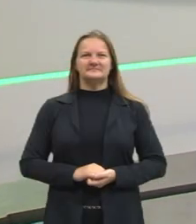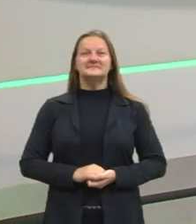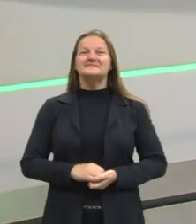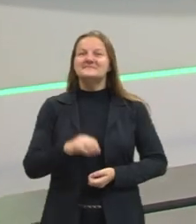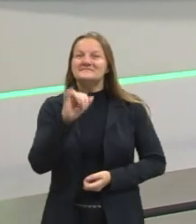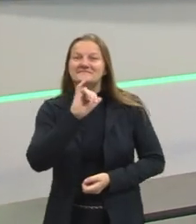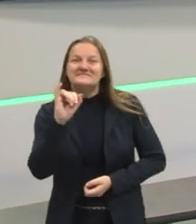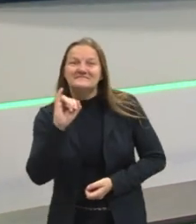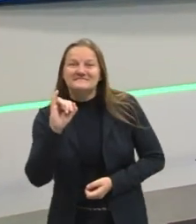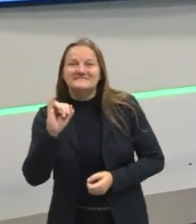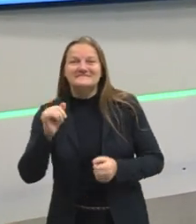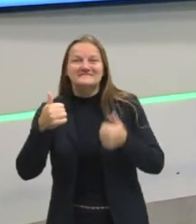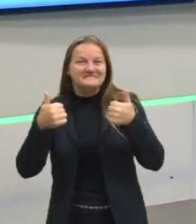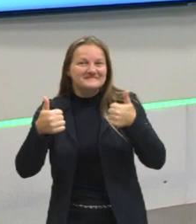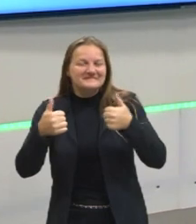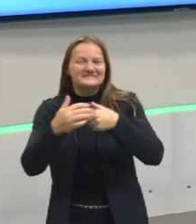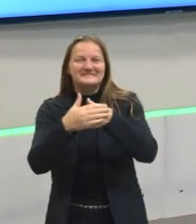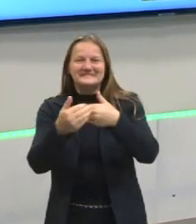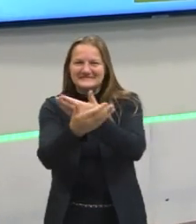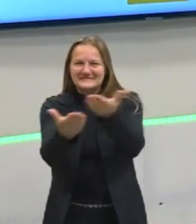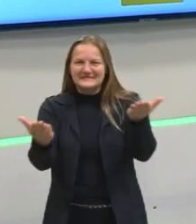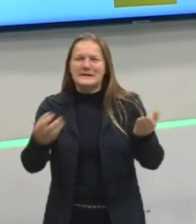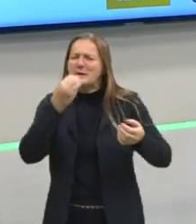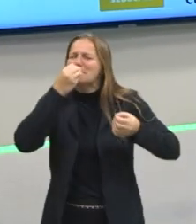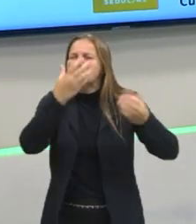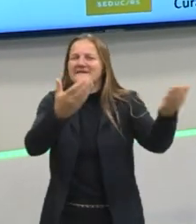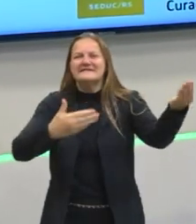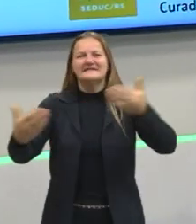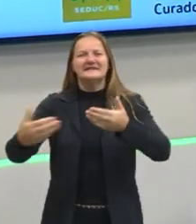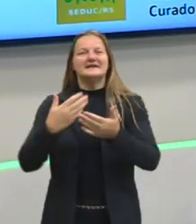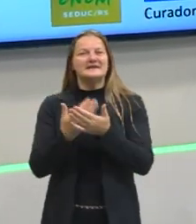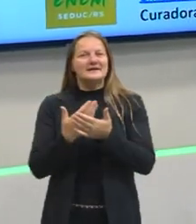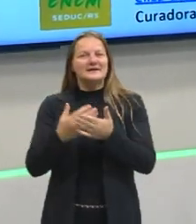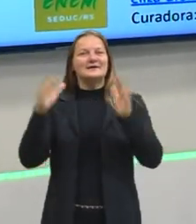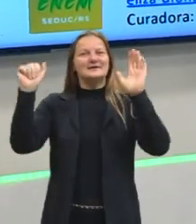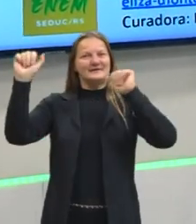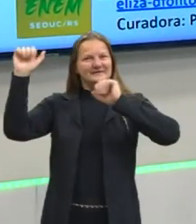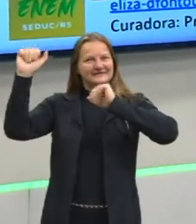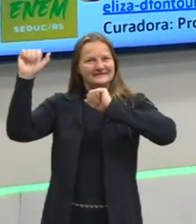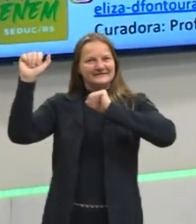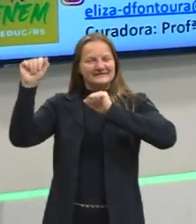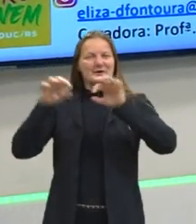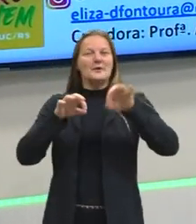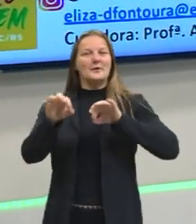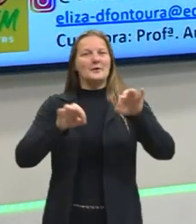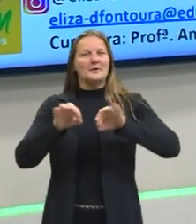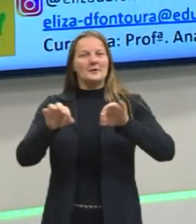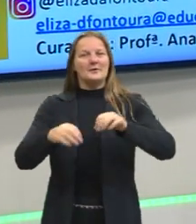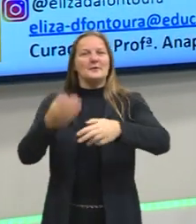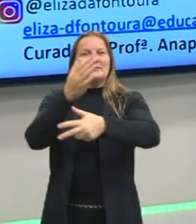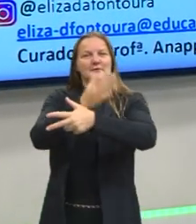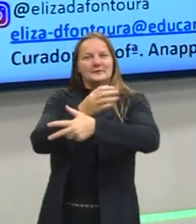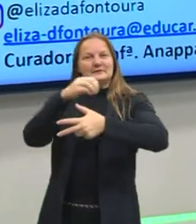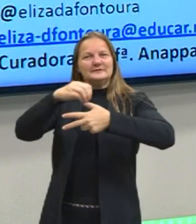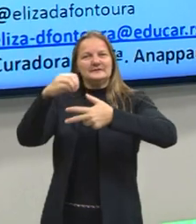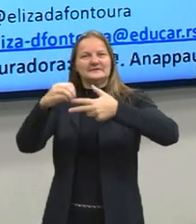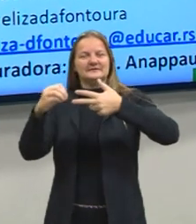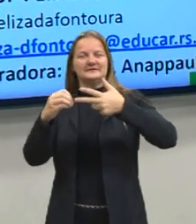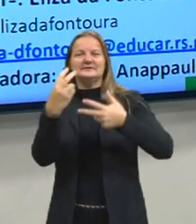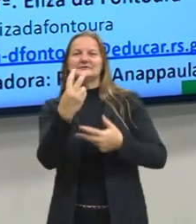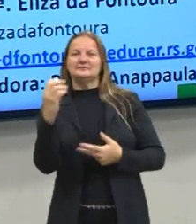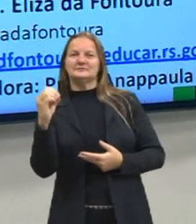Olá carinhoso bienvenidos Amado na classe de lengua espanhola pelo projector primem